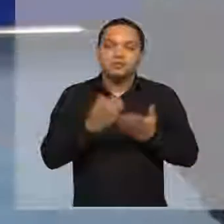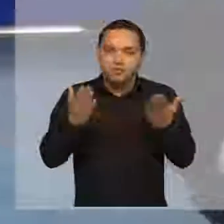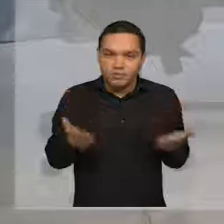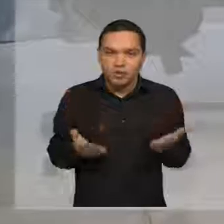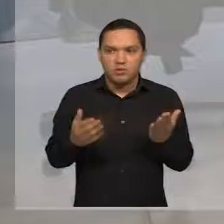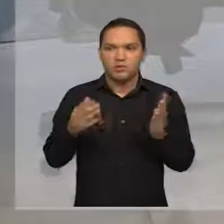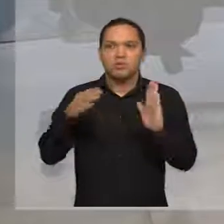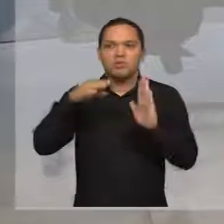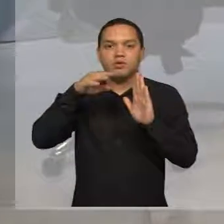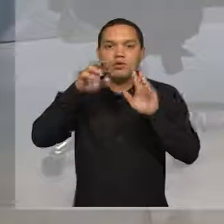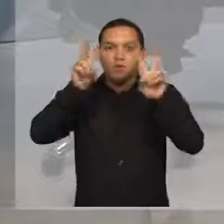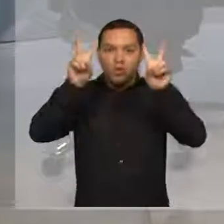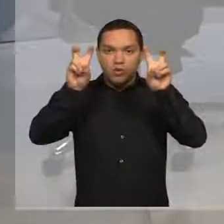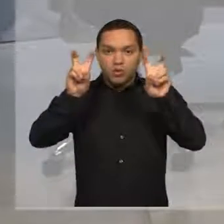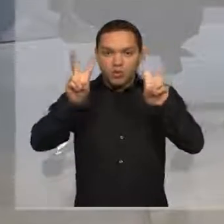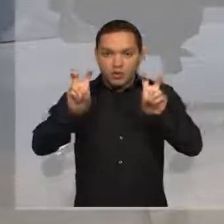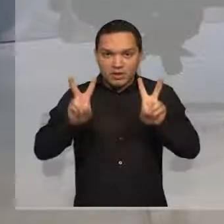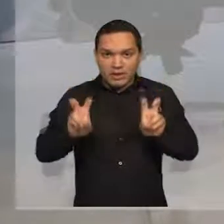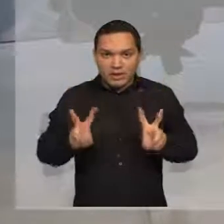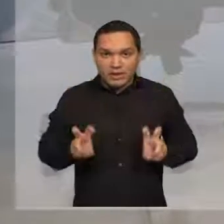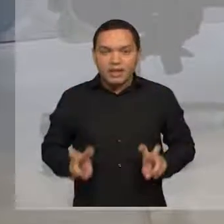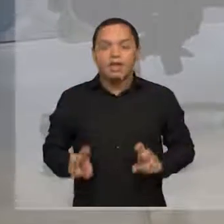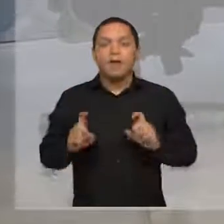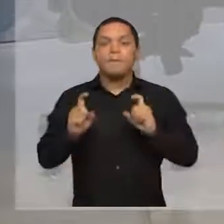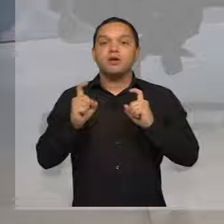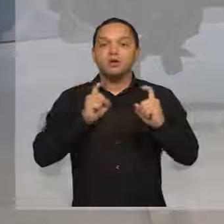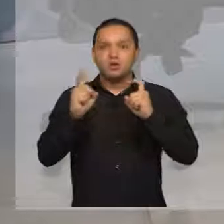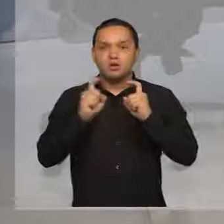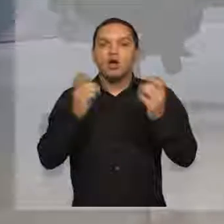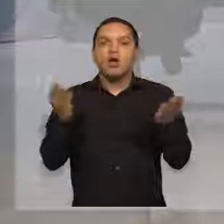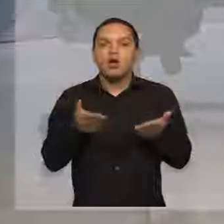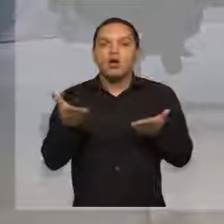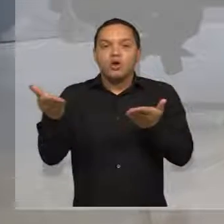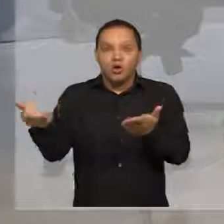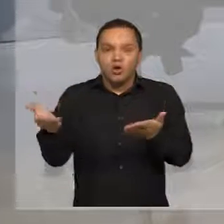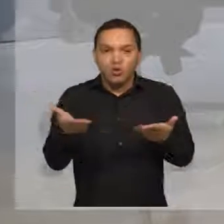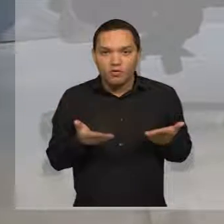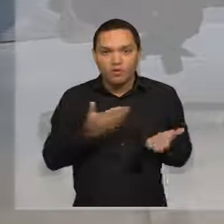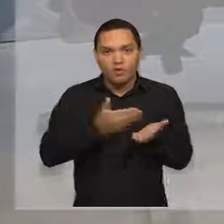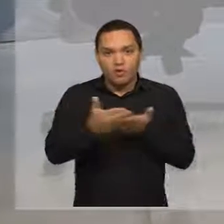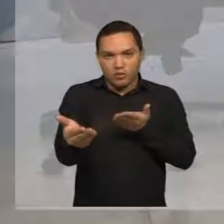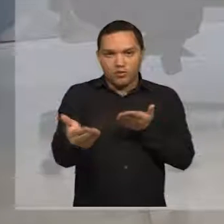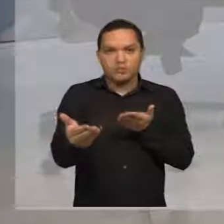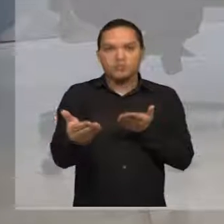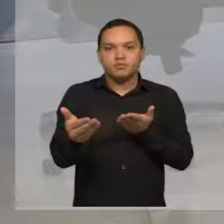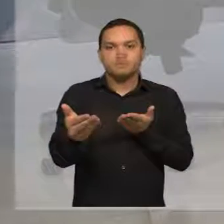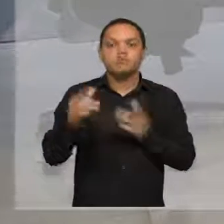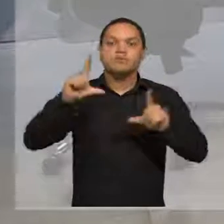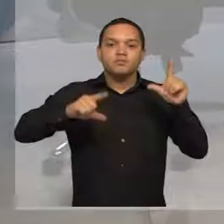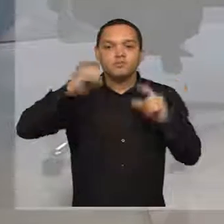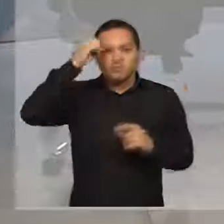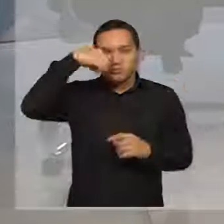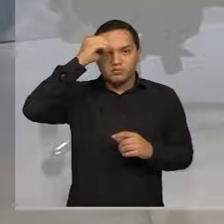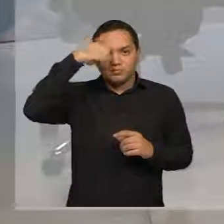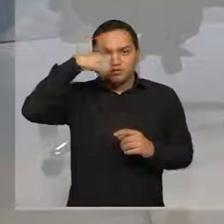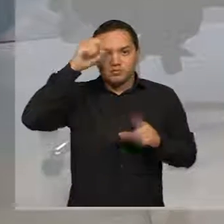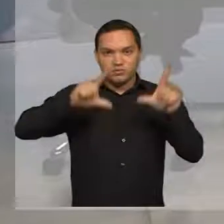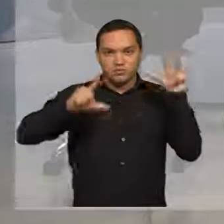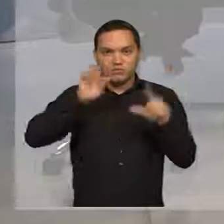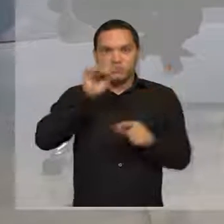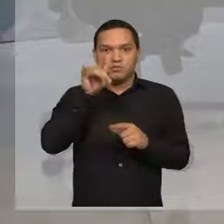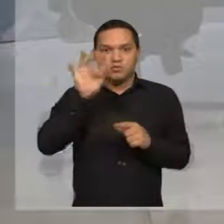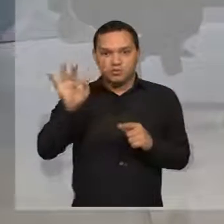falando. É para discutirmos todos os aspectos dessas e outras questões que nós estamos iniciando mais uma edição do